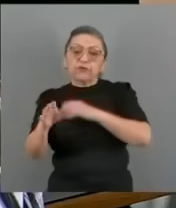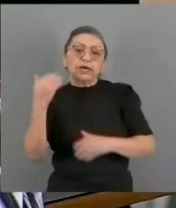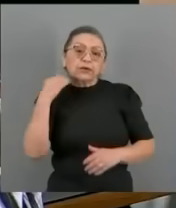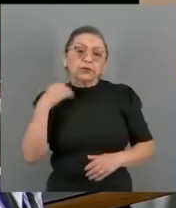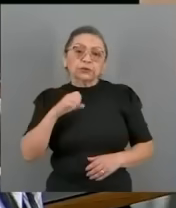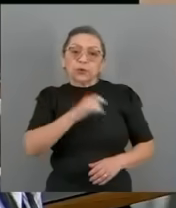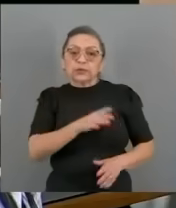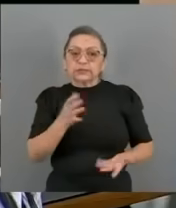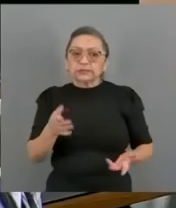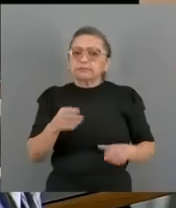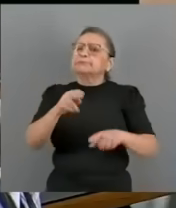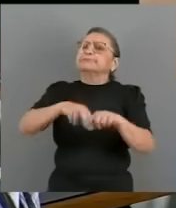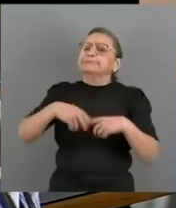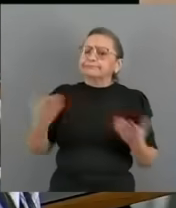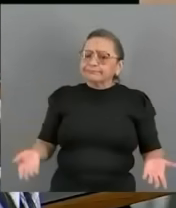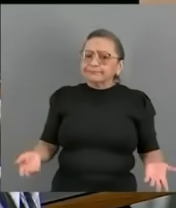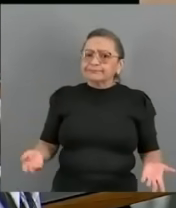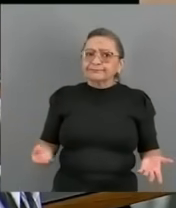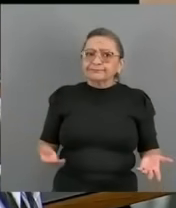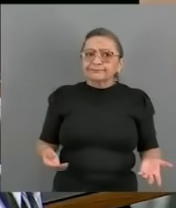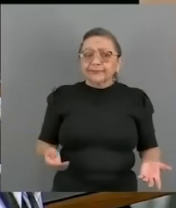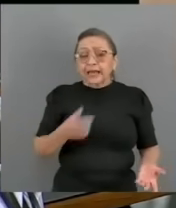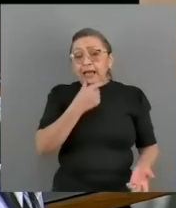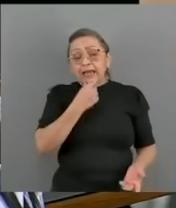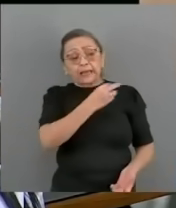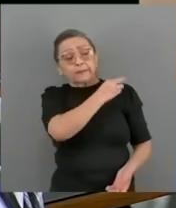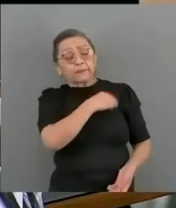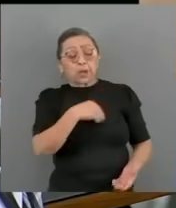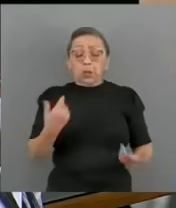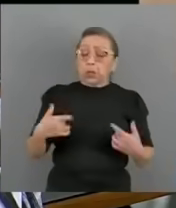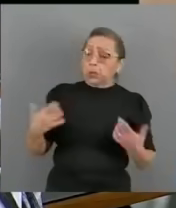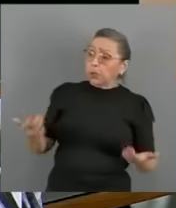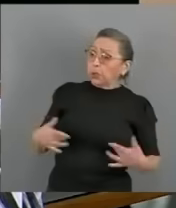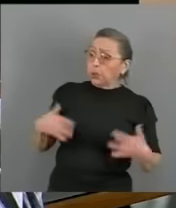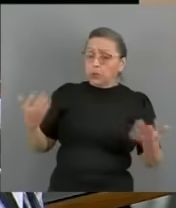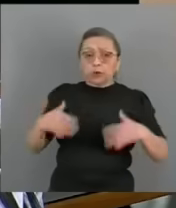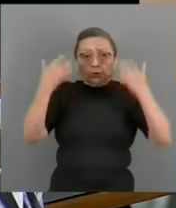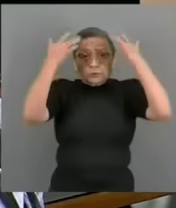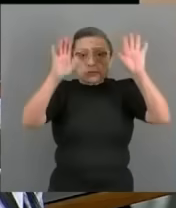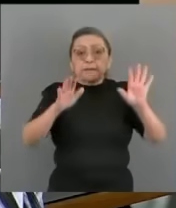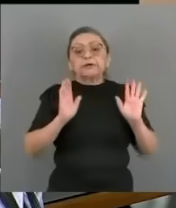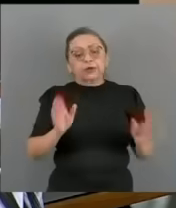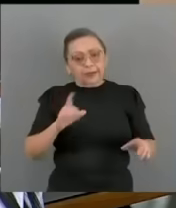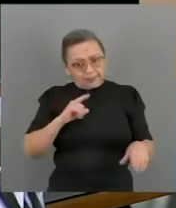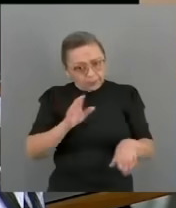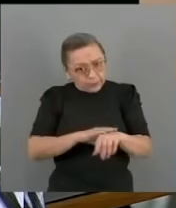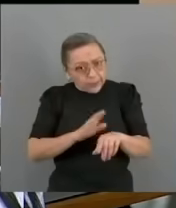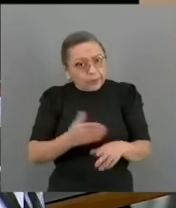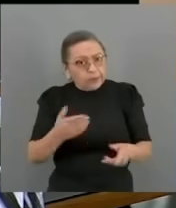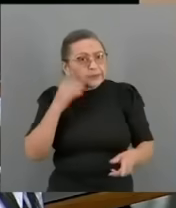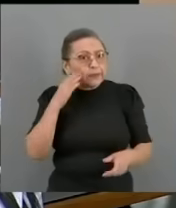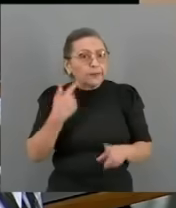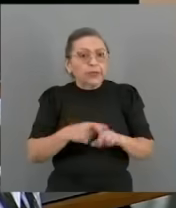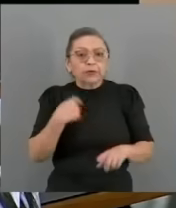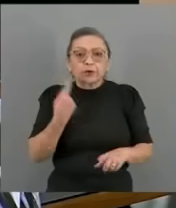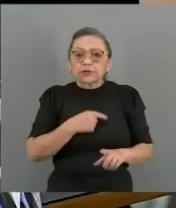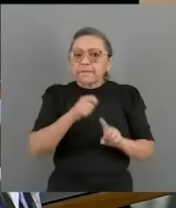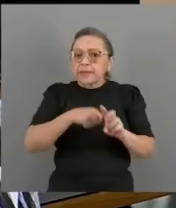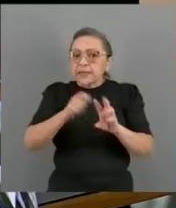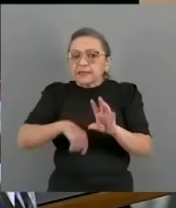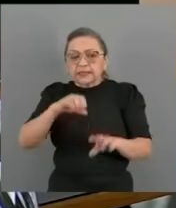Por que razão? O ministro diz, olha, eu não sei, na época... Então, mas já deu tempo de saber. Essa CPI está aqui há